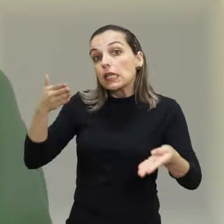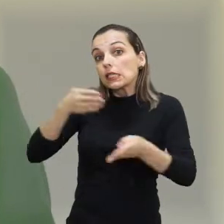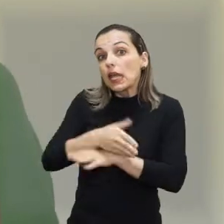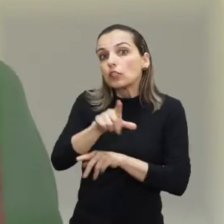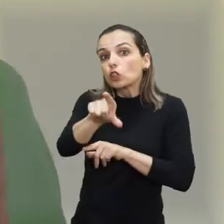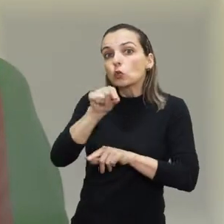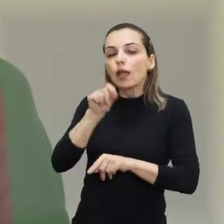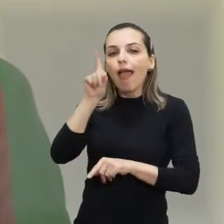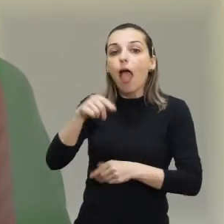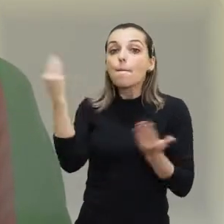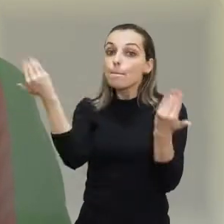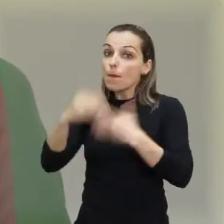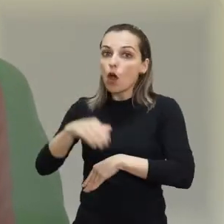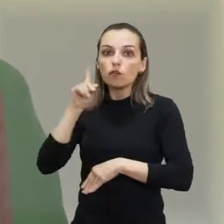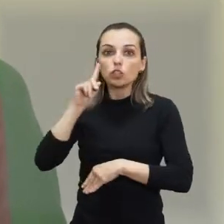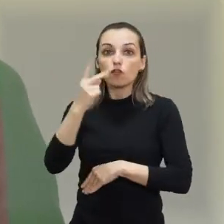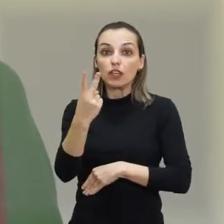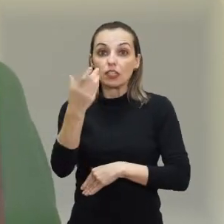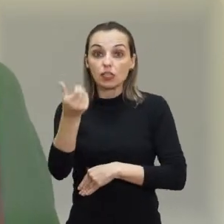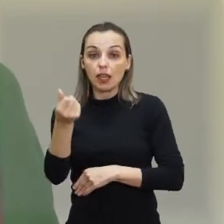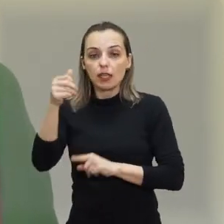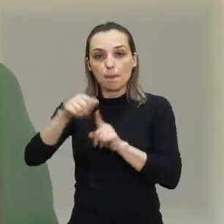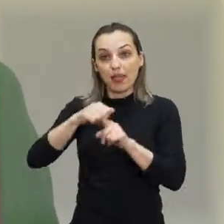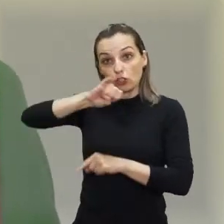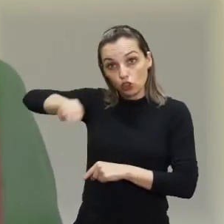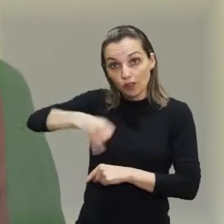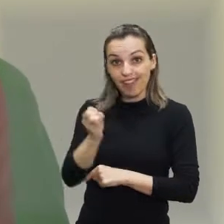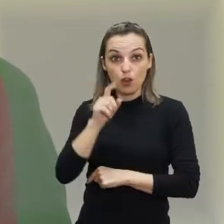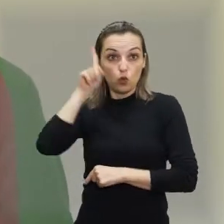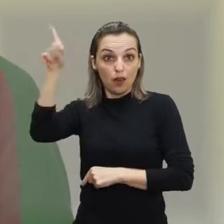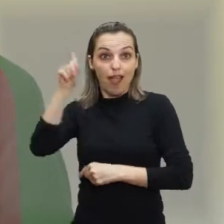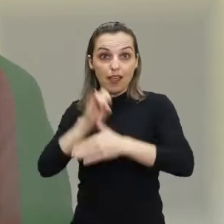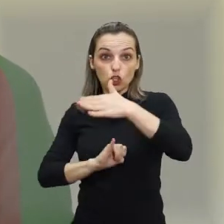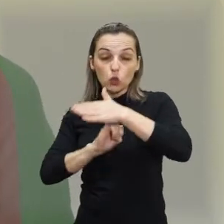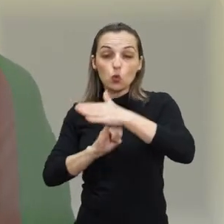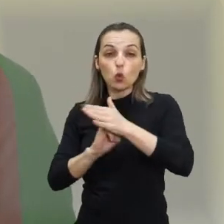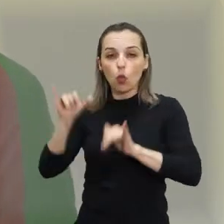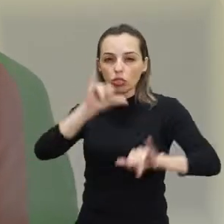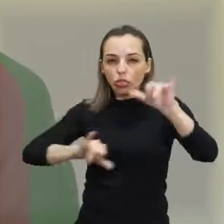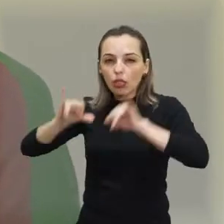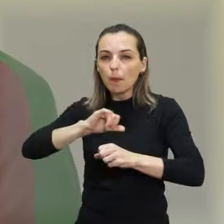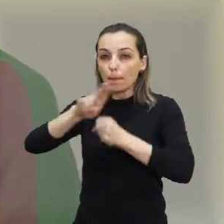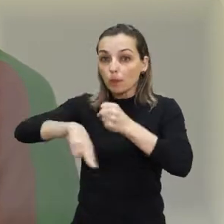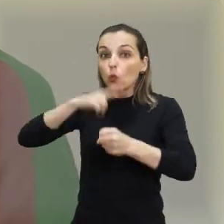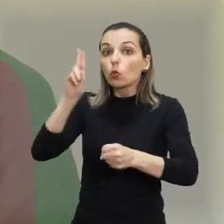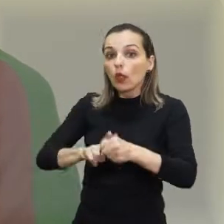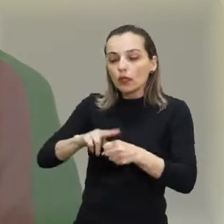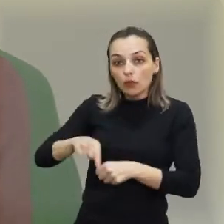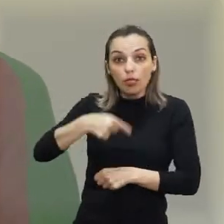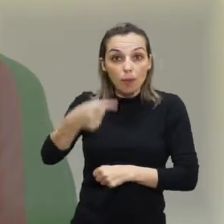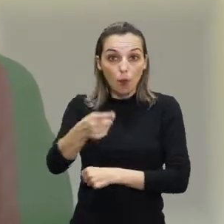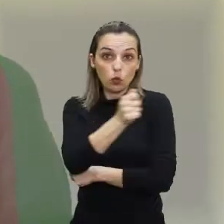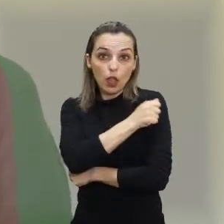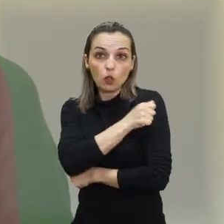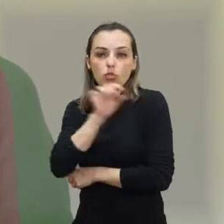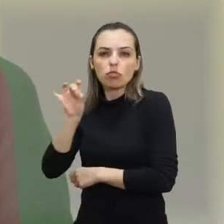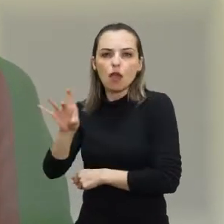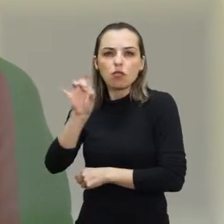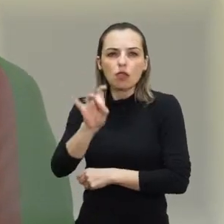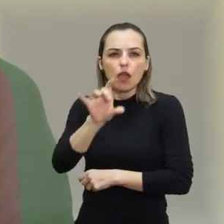seletivo eles tem que fazer na verdade são o processo é uma prova que vai acontecer no dia vinte e seis de Janeiro